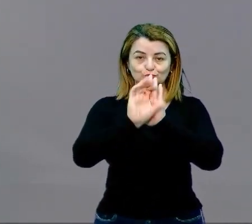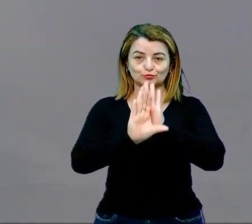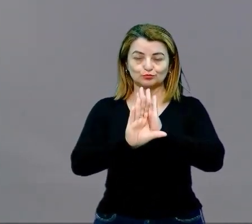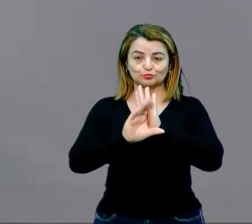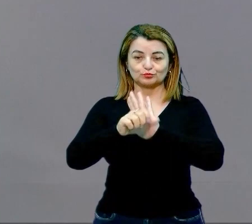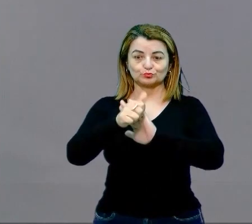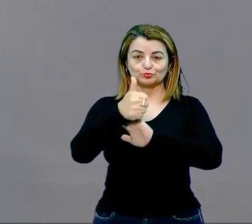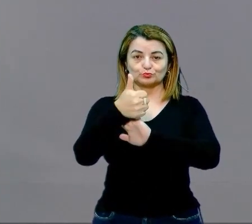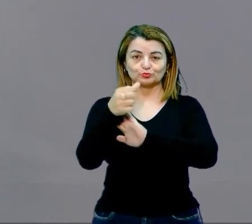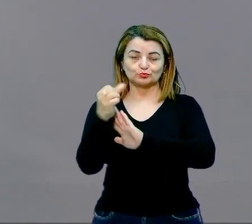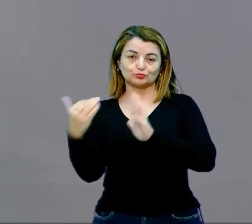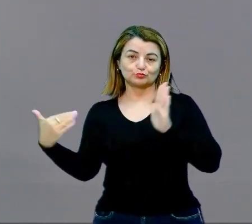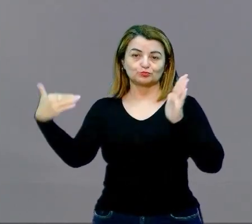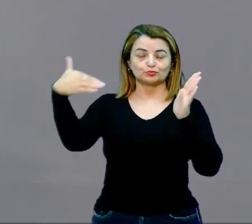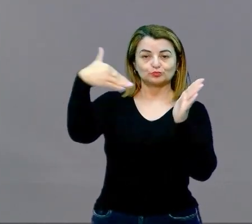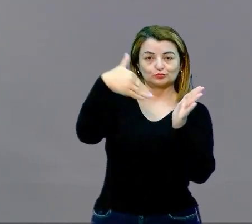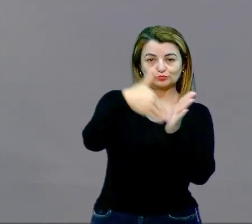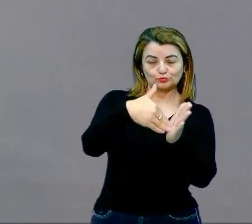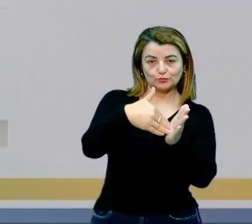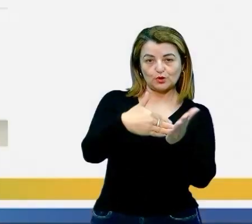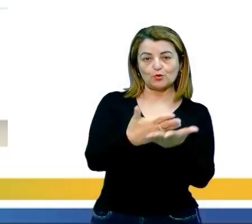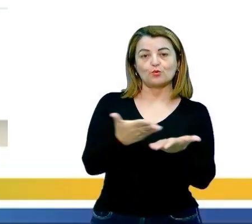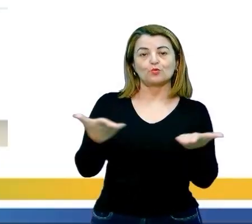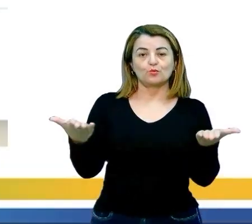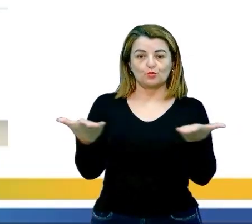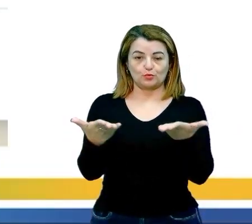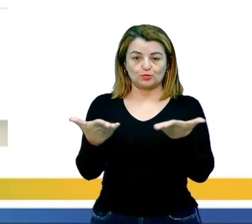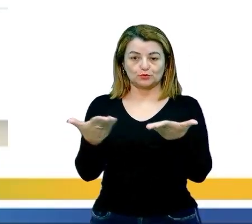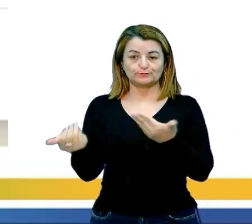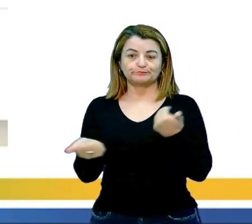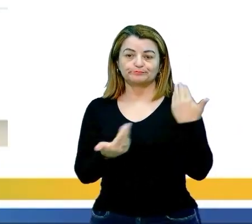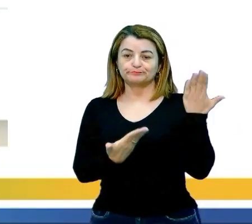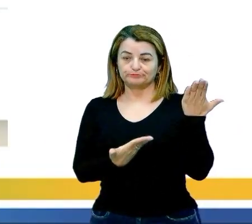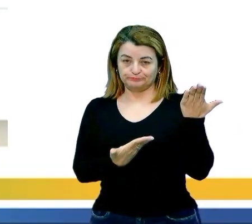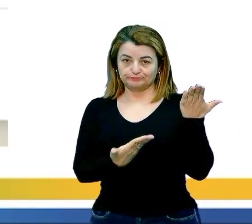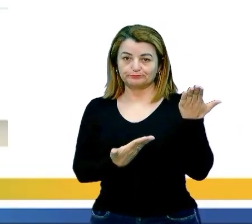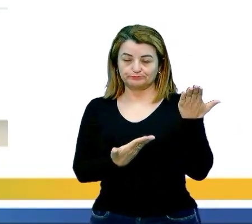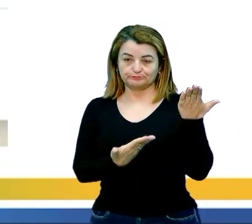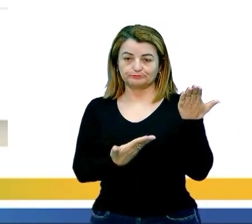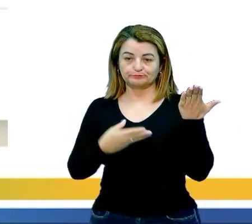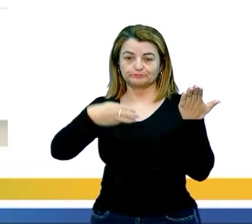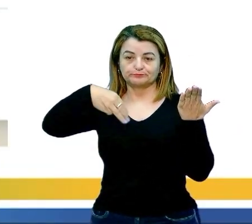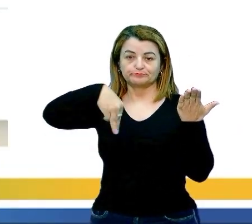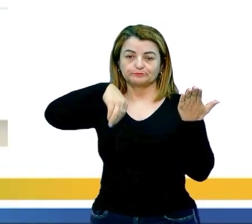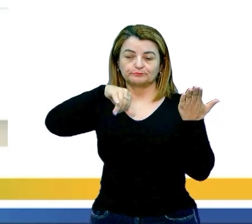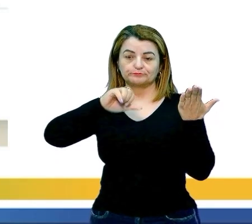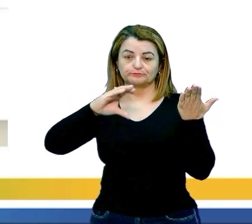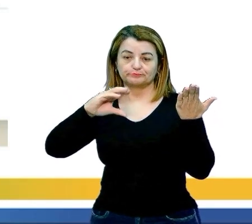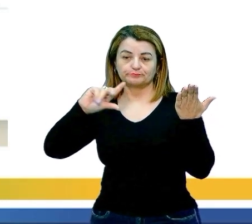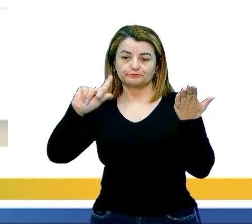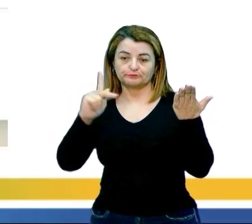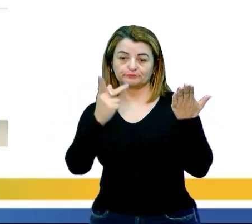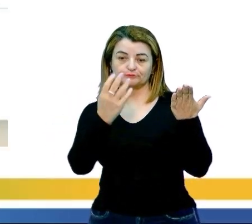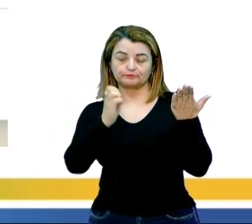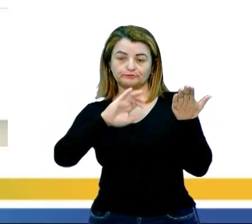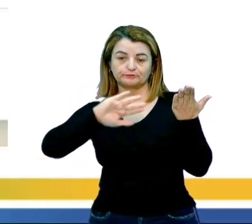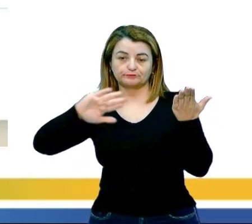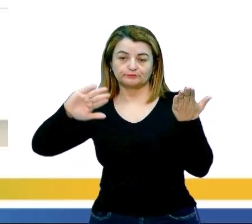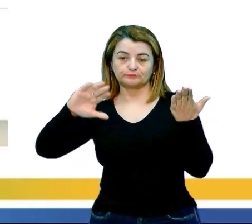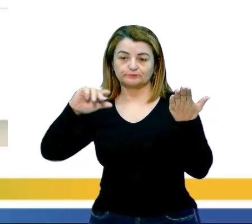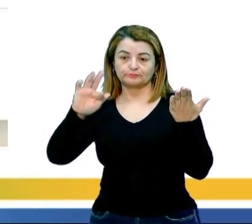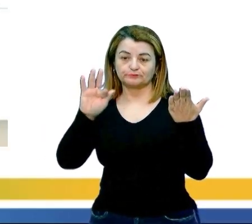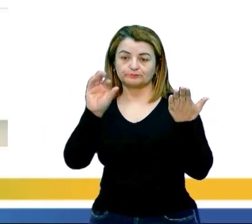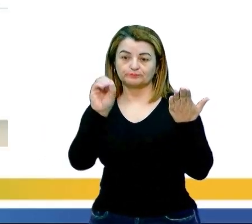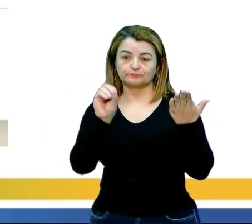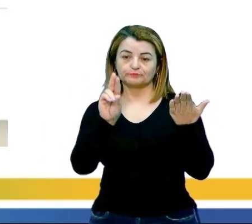e perdura até os nossos dias. Então, em primeiro lugar, nós vamos fazer uma breve apresentação